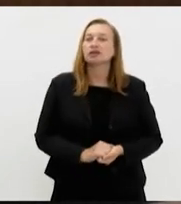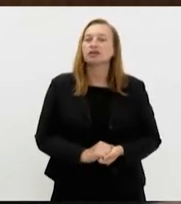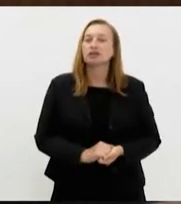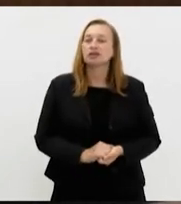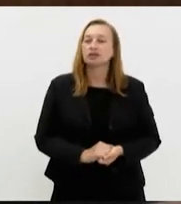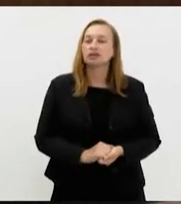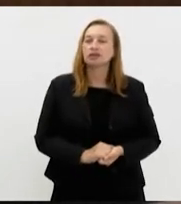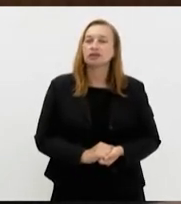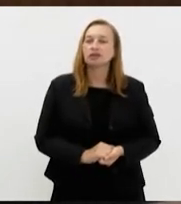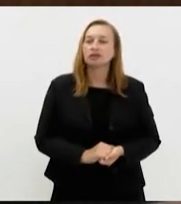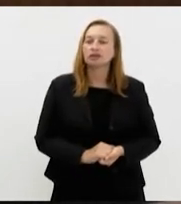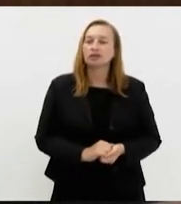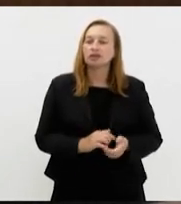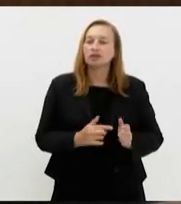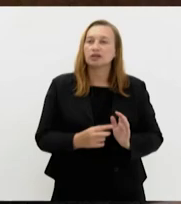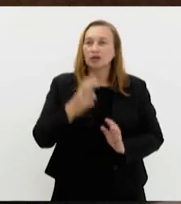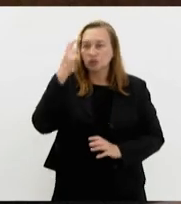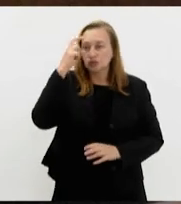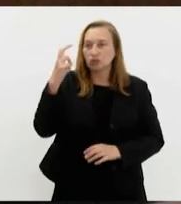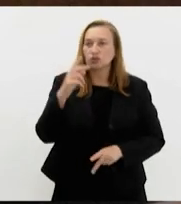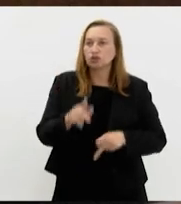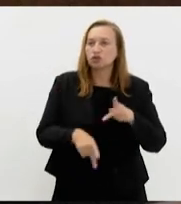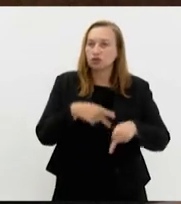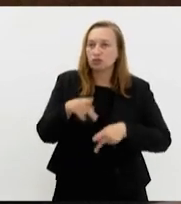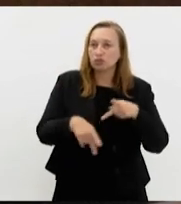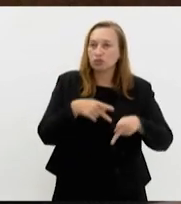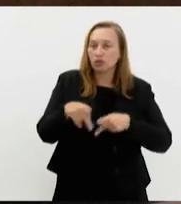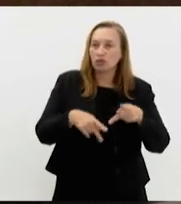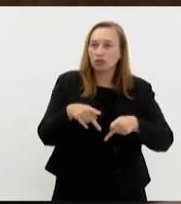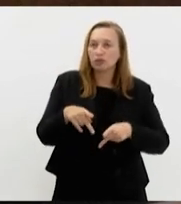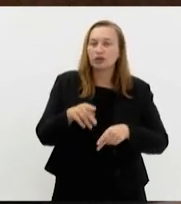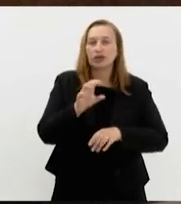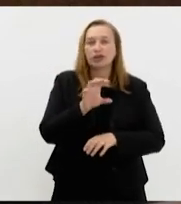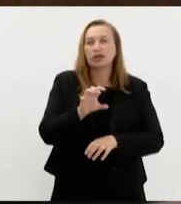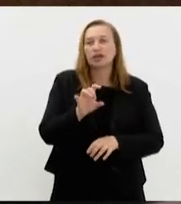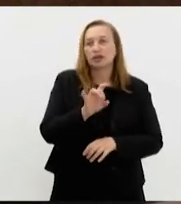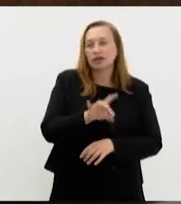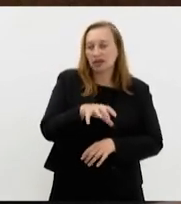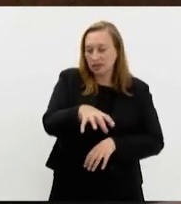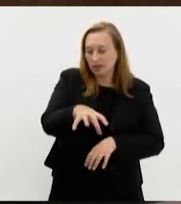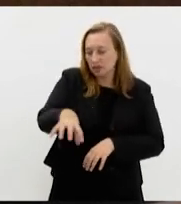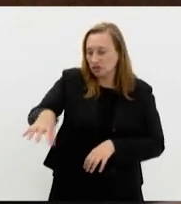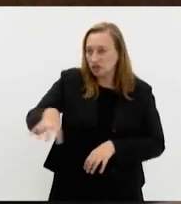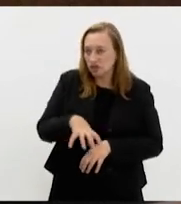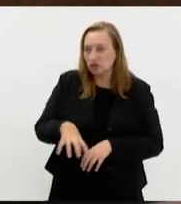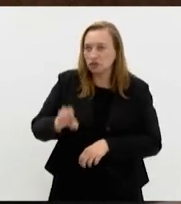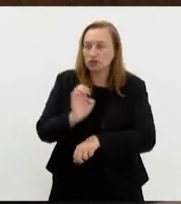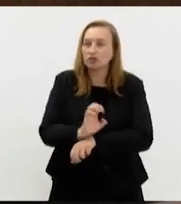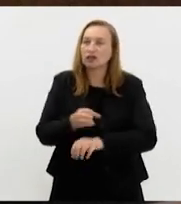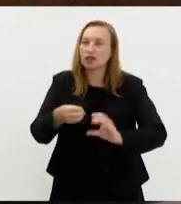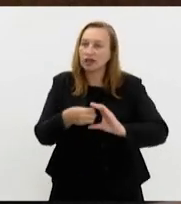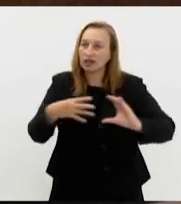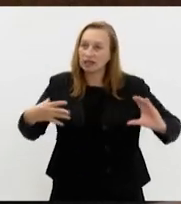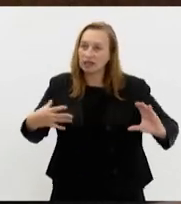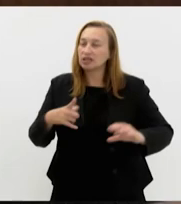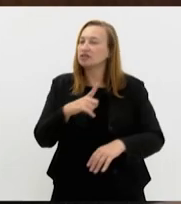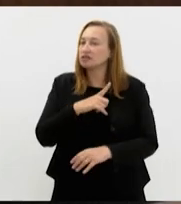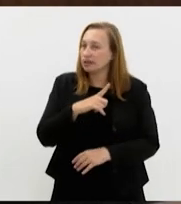a cultura de uma população, e cada região desse estado possui uma